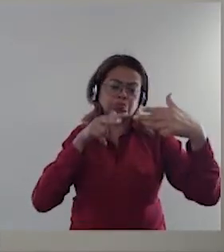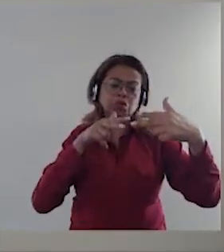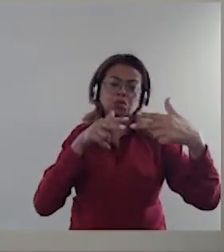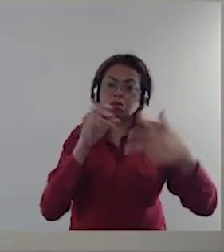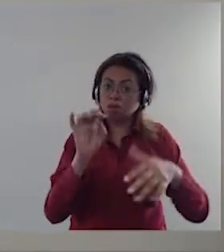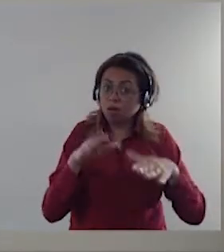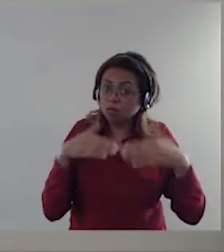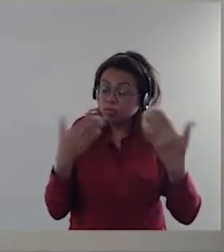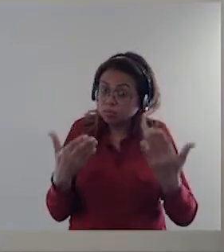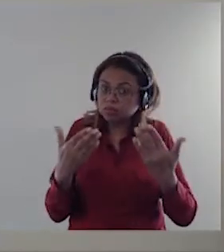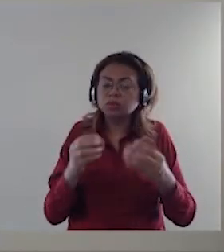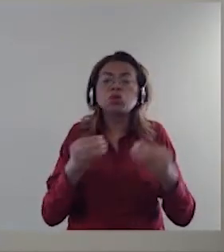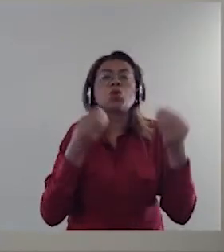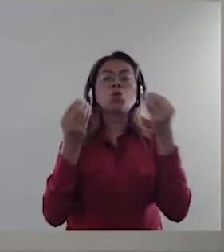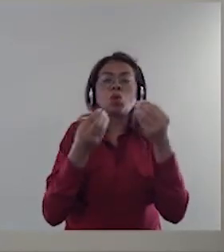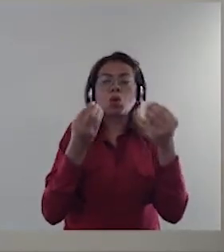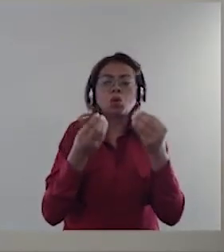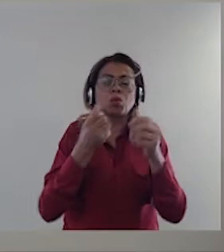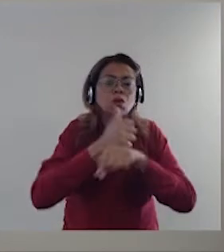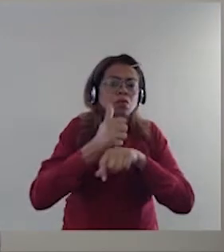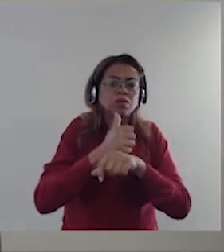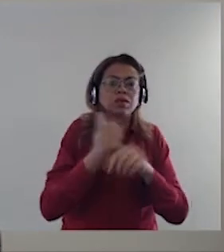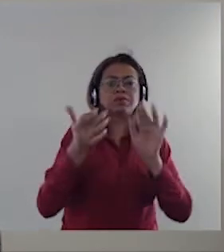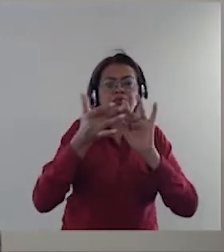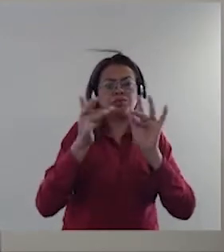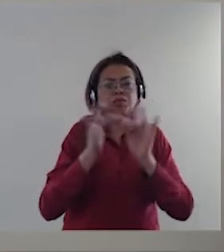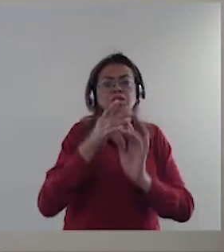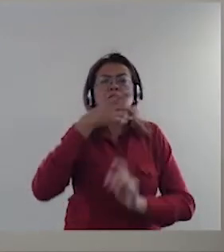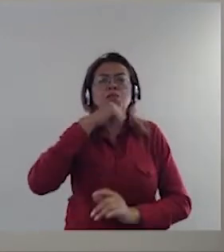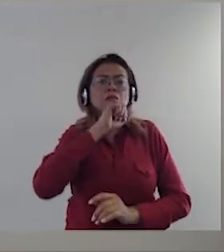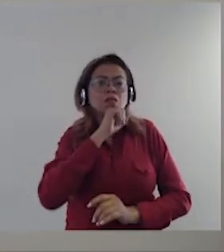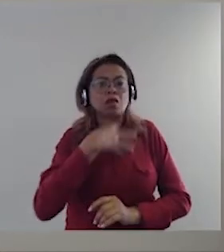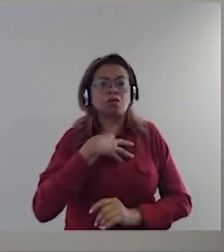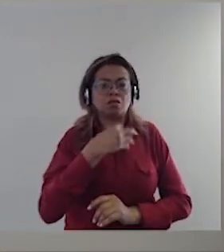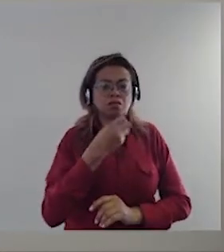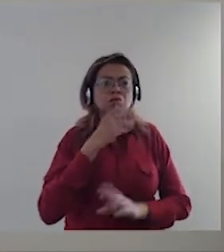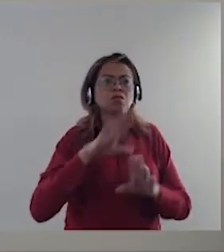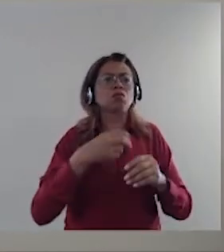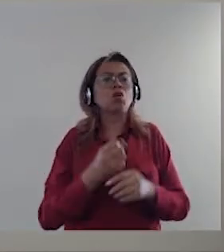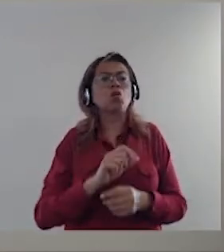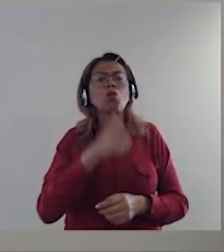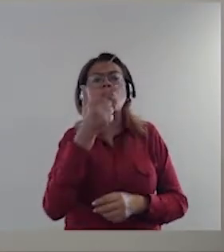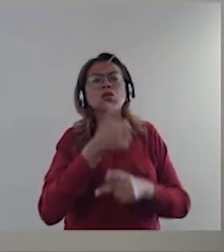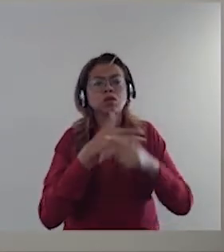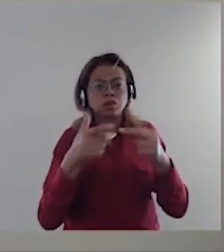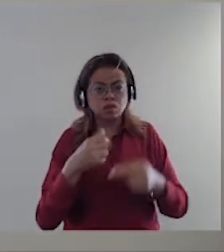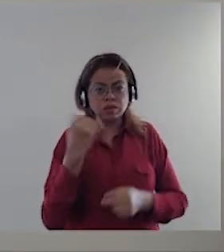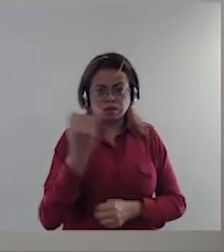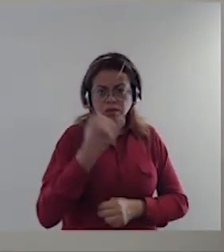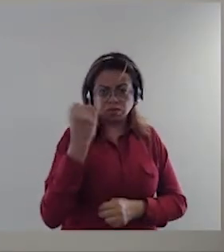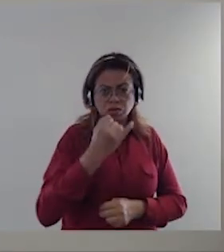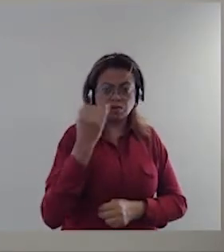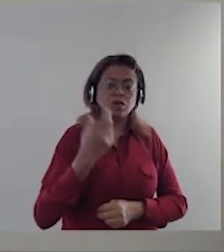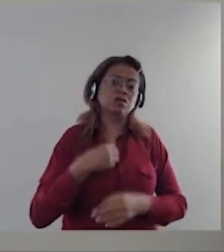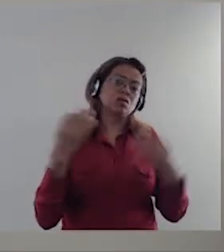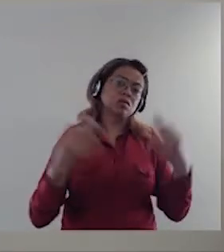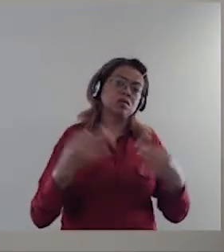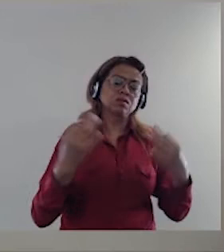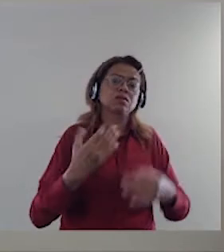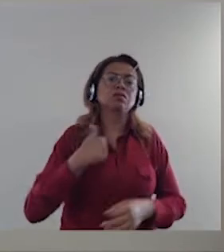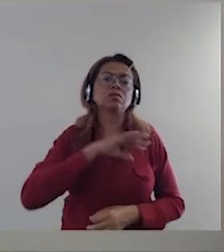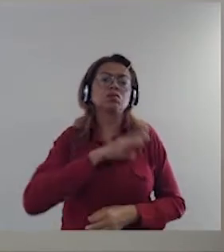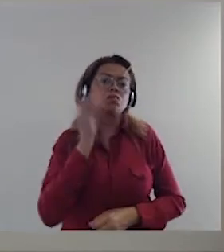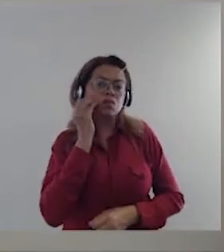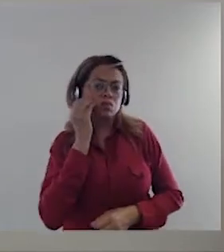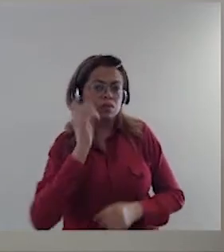entre pais e filhos e entre os parentes em si mesmo, né? Uma outra questão interessantíssima e que certamente a gente vai passar a experimentar com